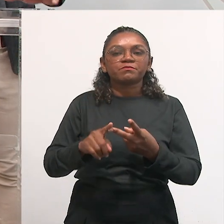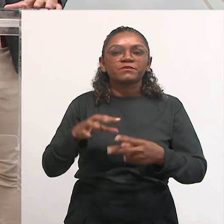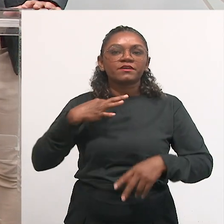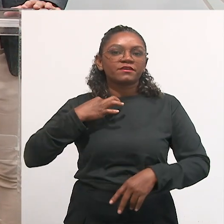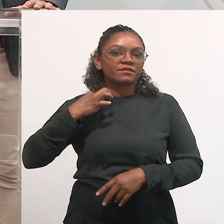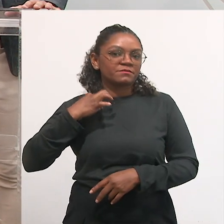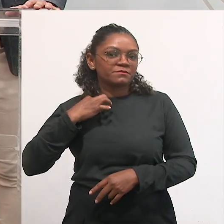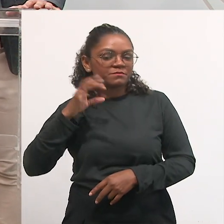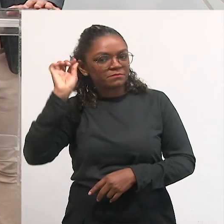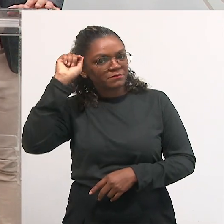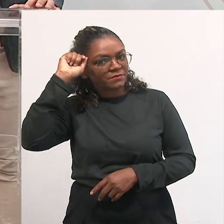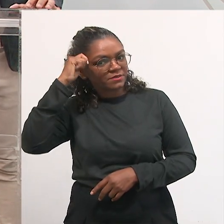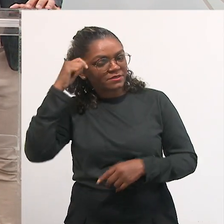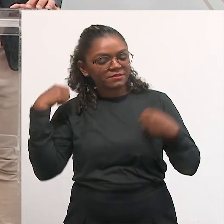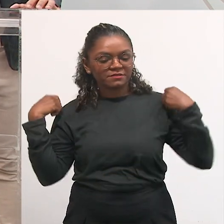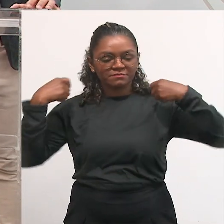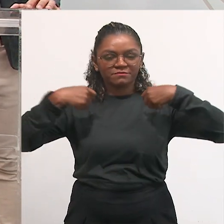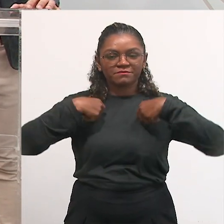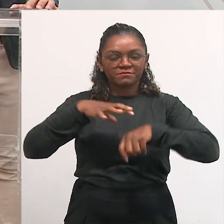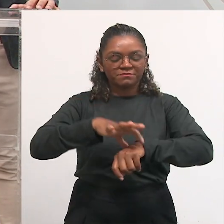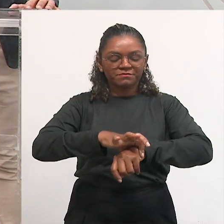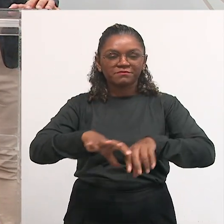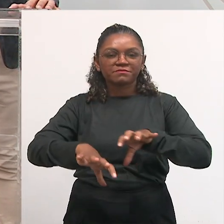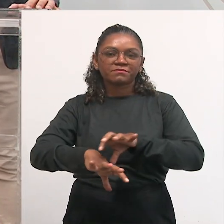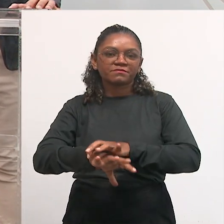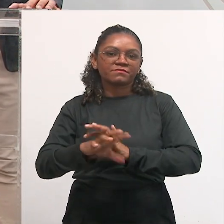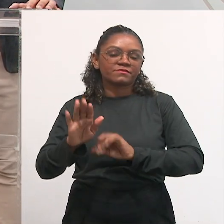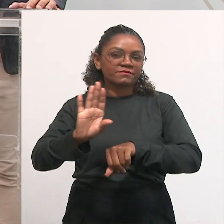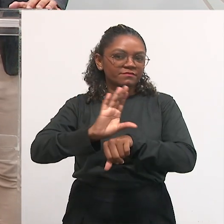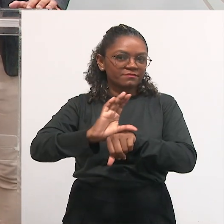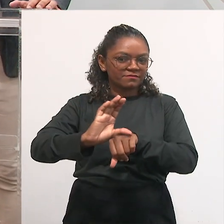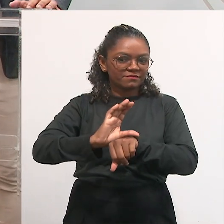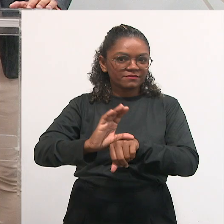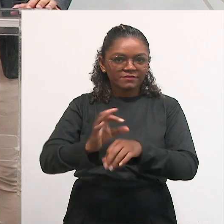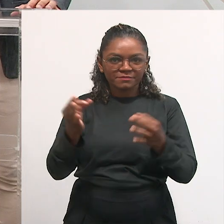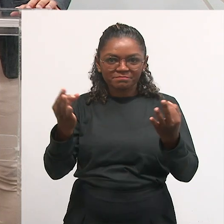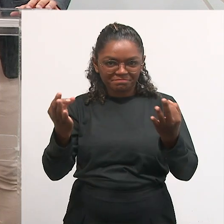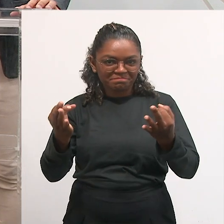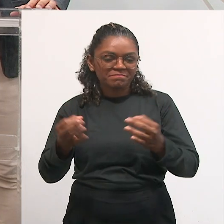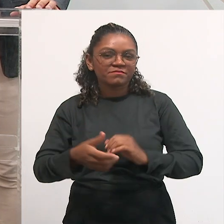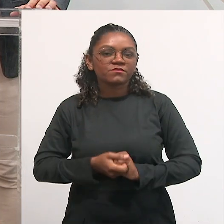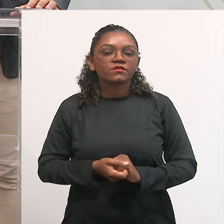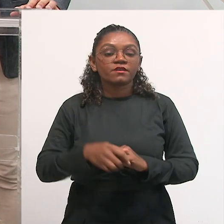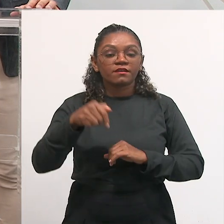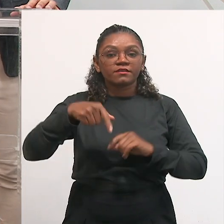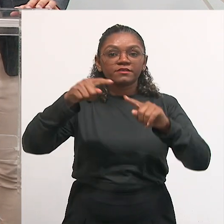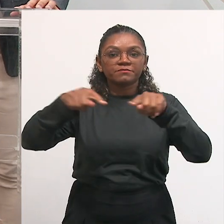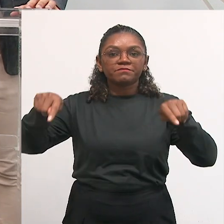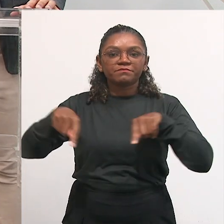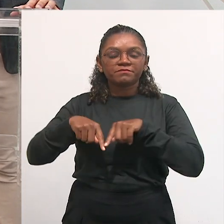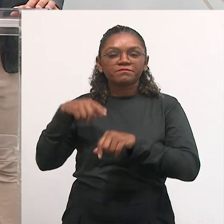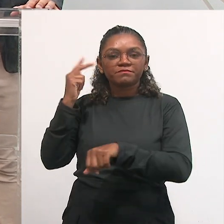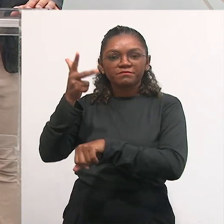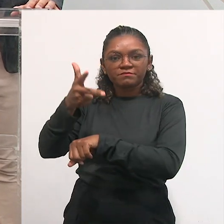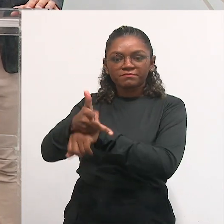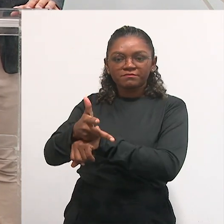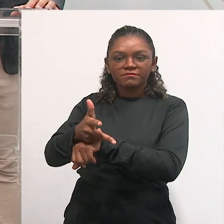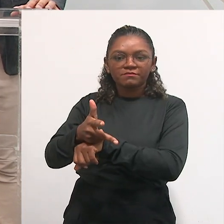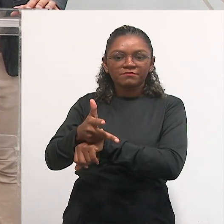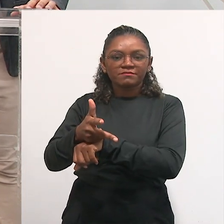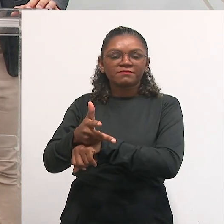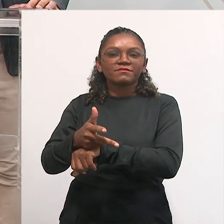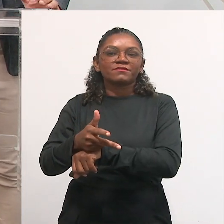cor preta e um terno na cor cinza, perfeito? Estou gravando, gente, diretamente do estúdio do DPAD, que é o